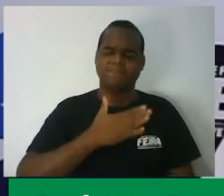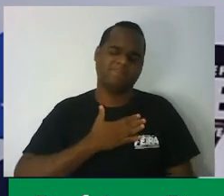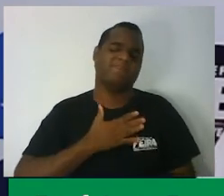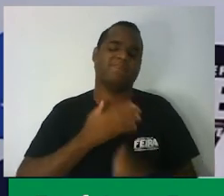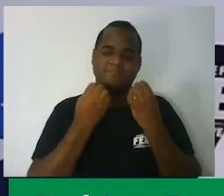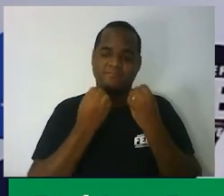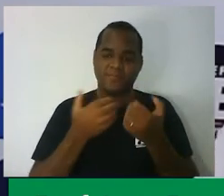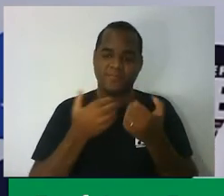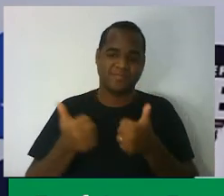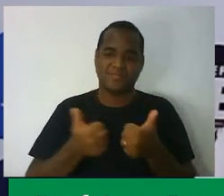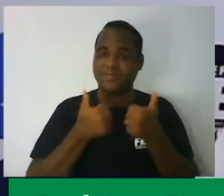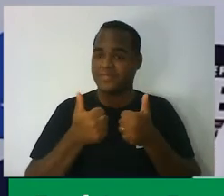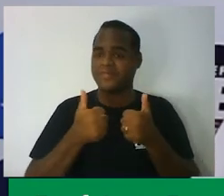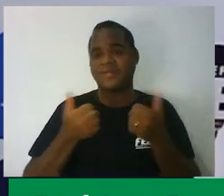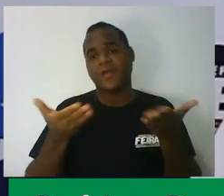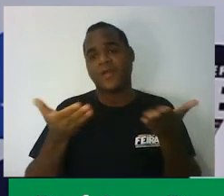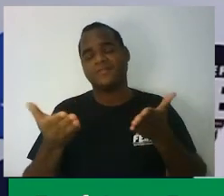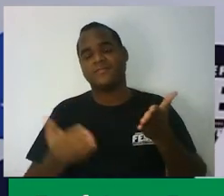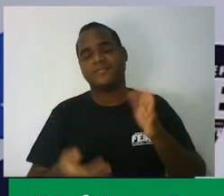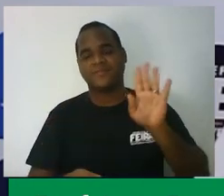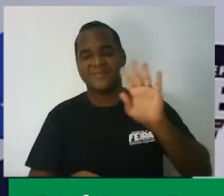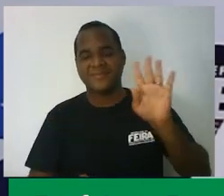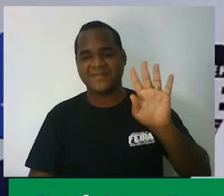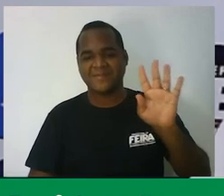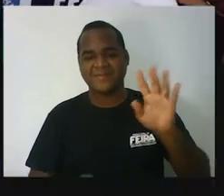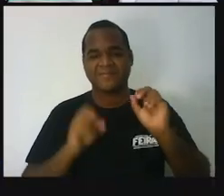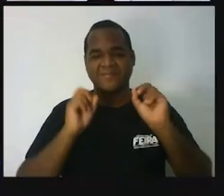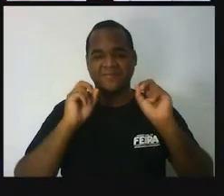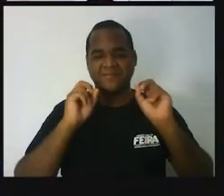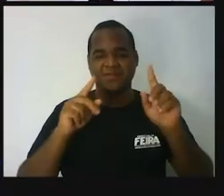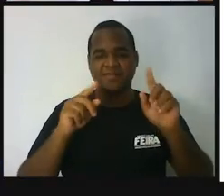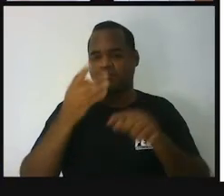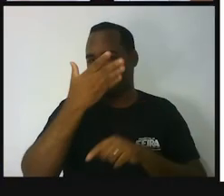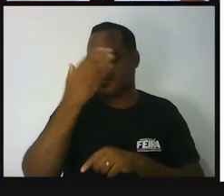gostei bastante. Me despeço, até a próxima.